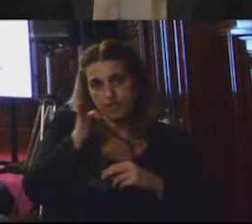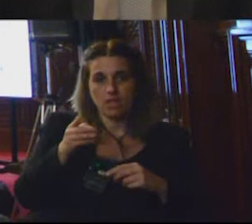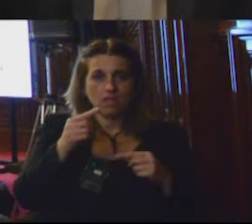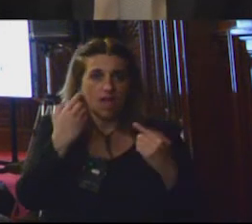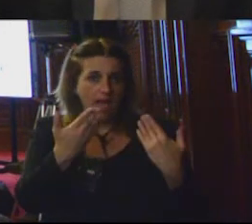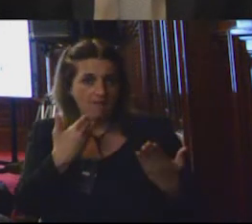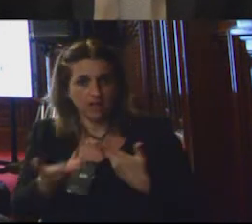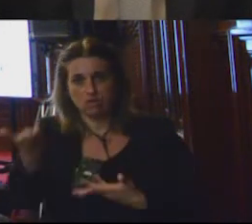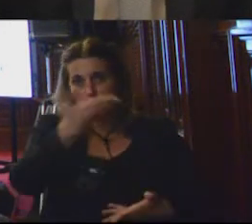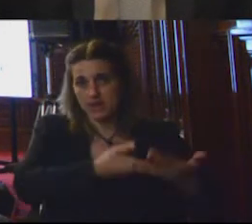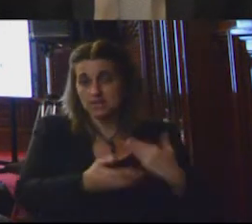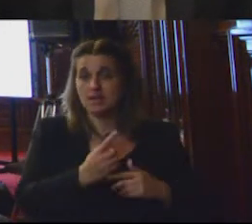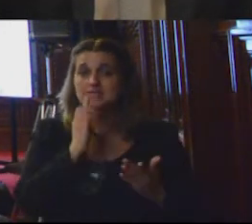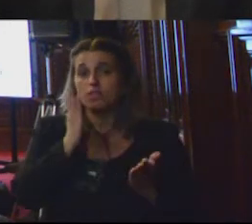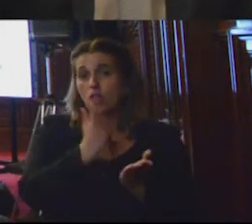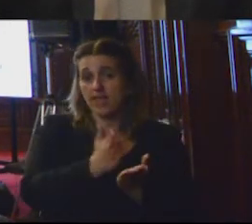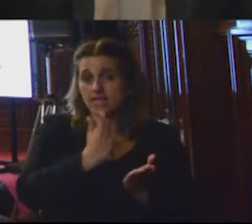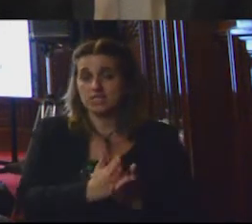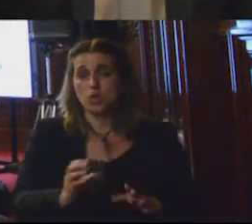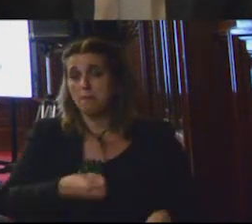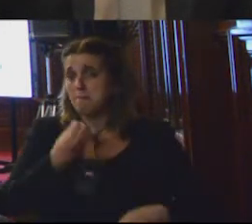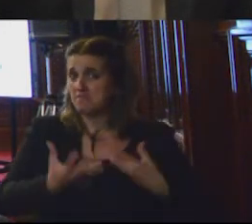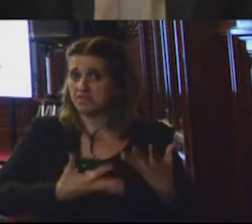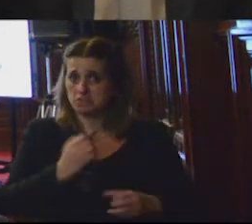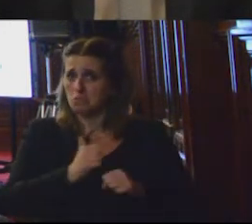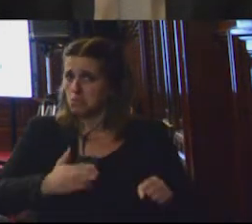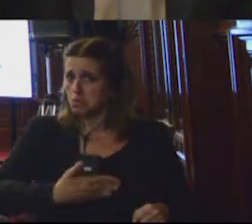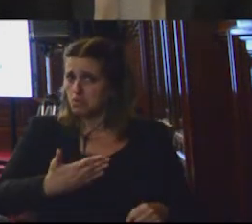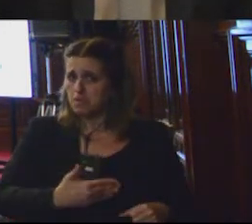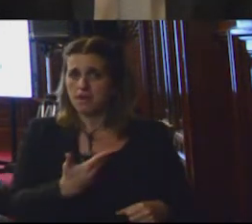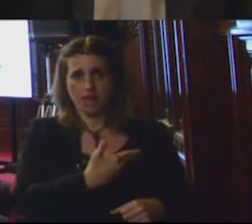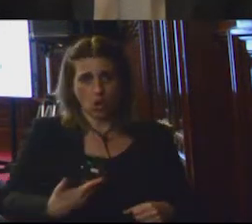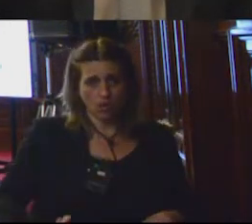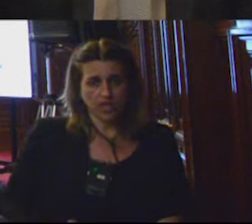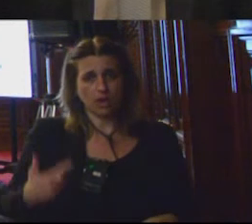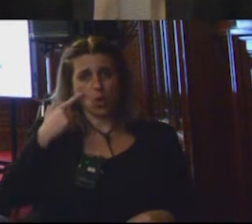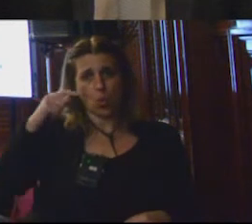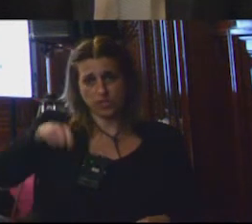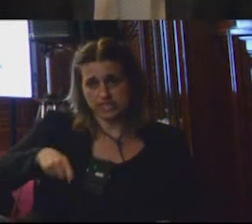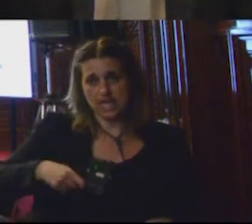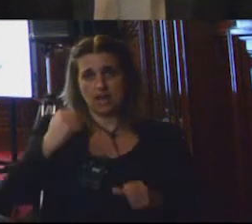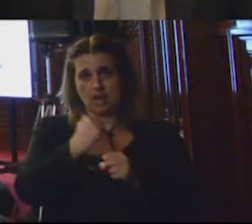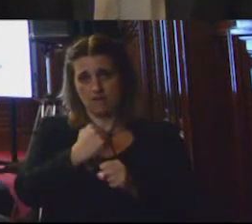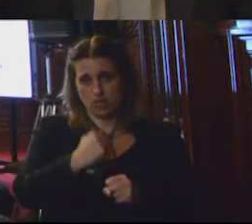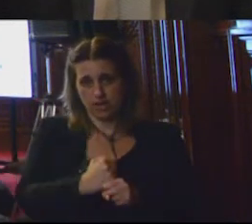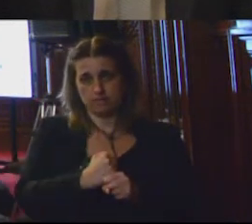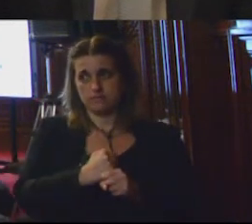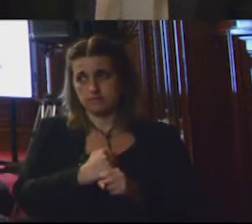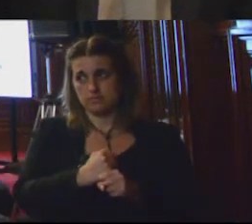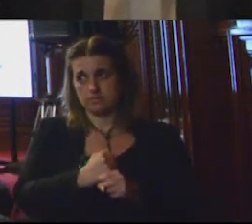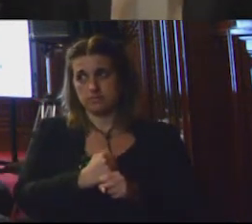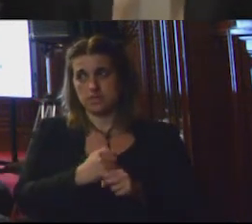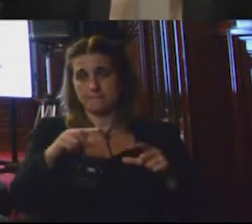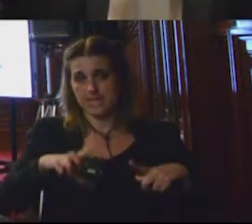o direito de manifestação de setores do Governo Federal, do Judiciário Trabalhista, do Ministério Público do Trabalho, de representantes